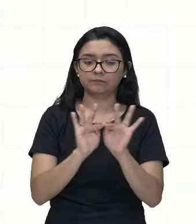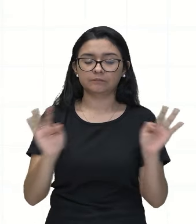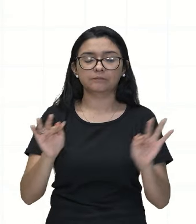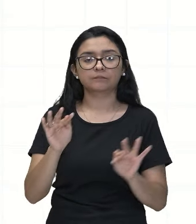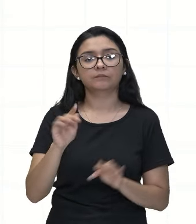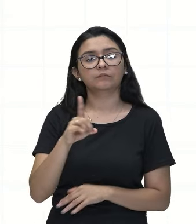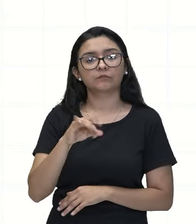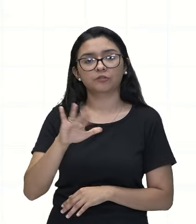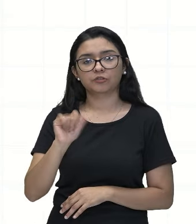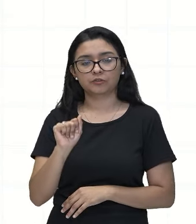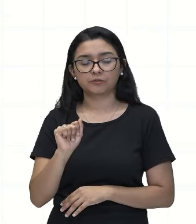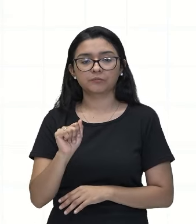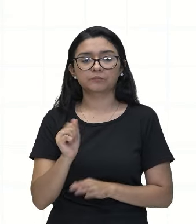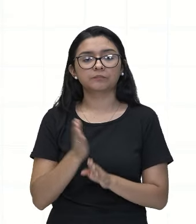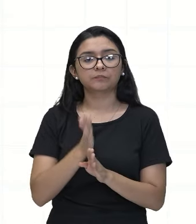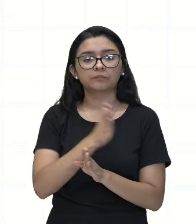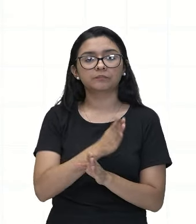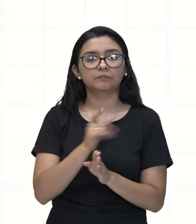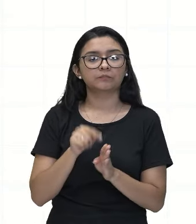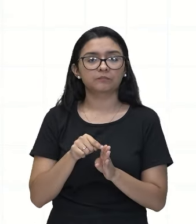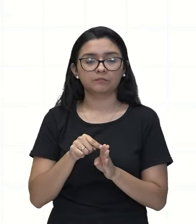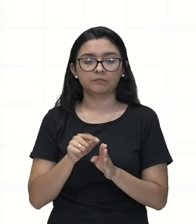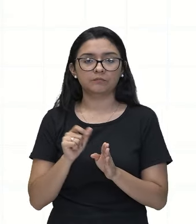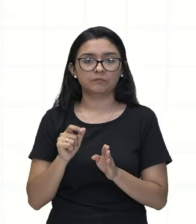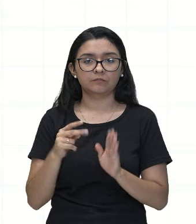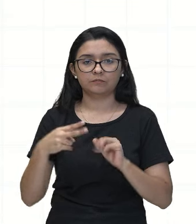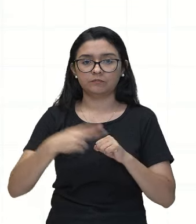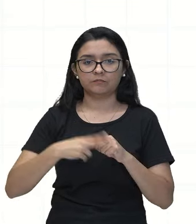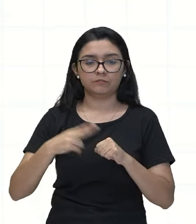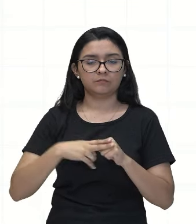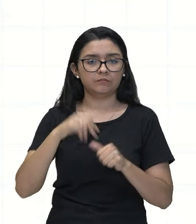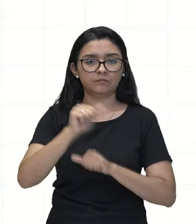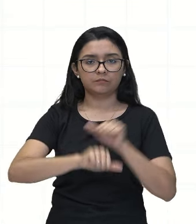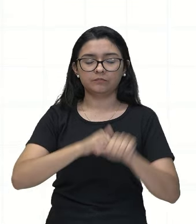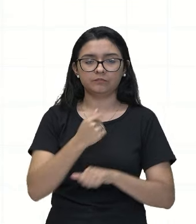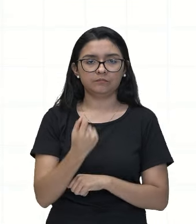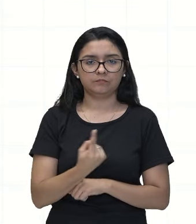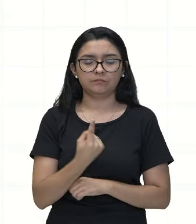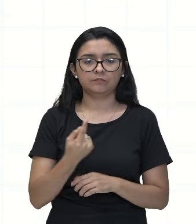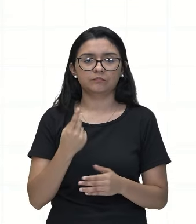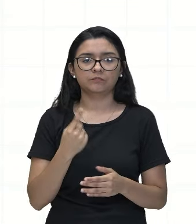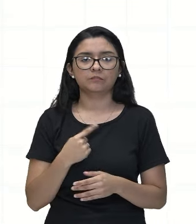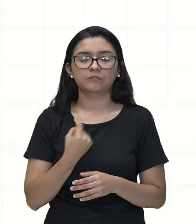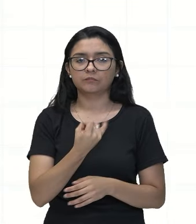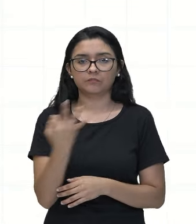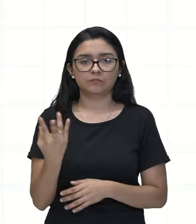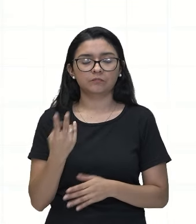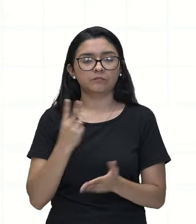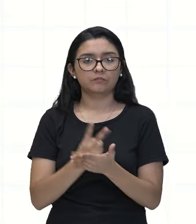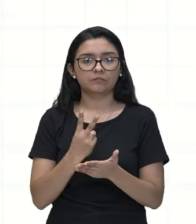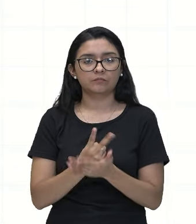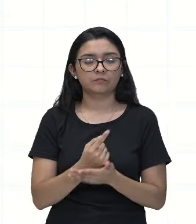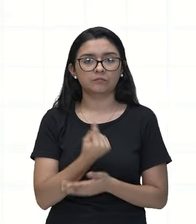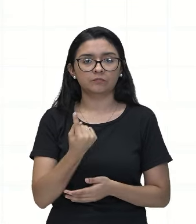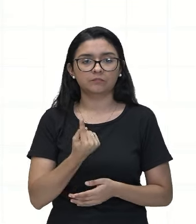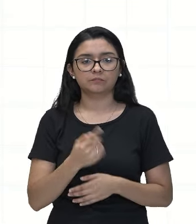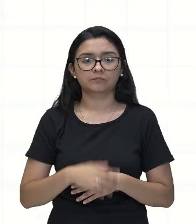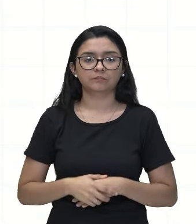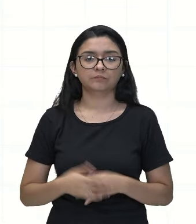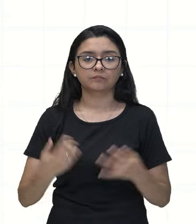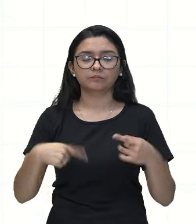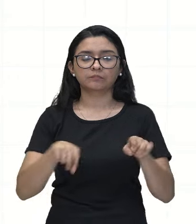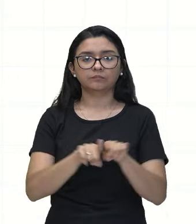né antes do verbo aí não vai para o plural ele fica no singular tá E